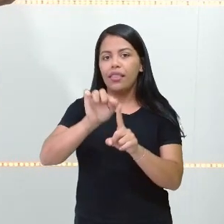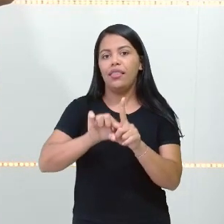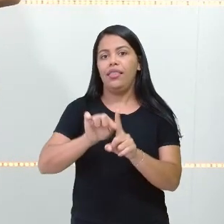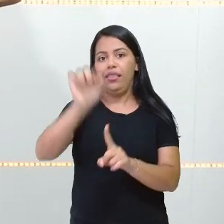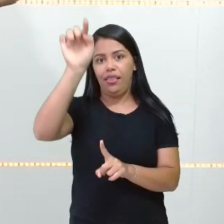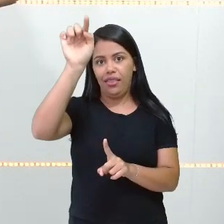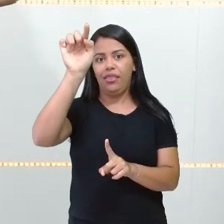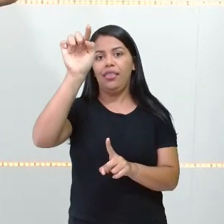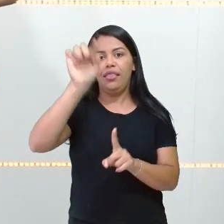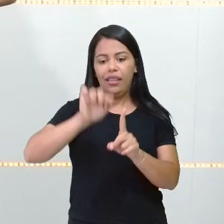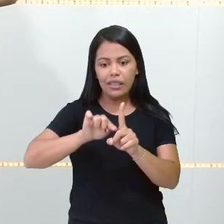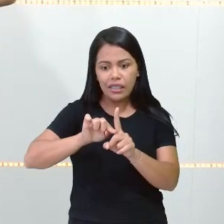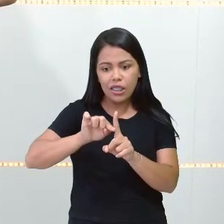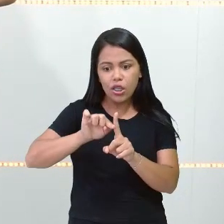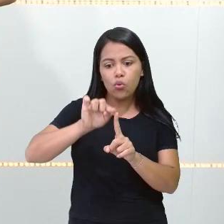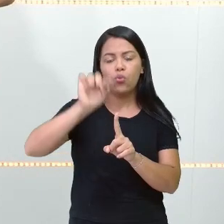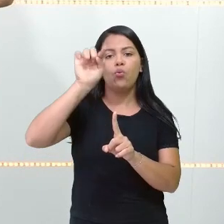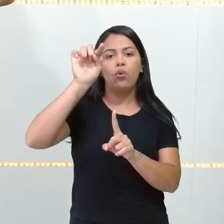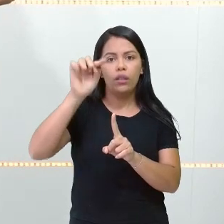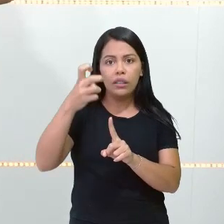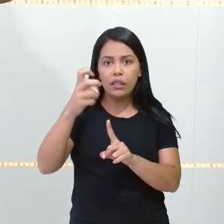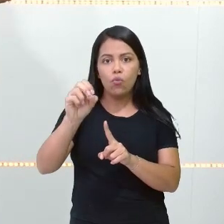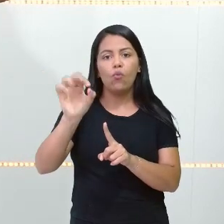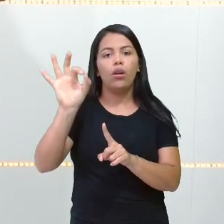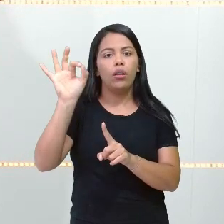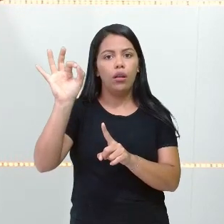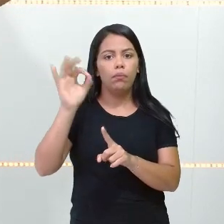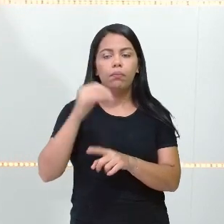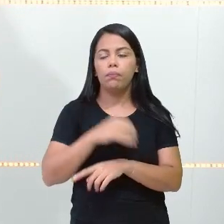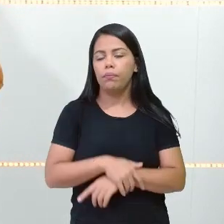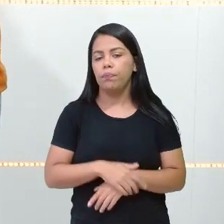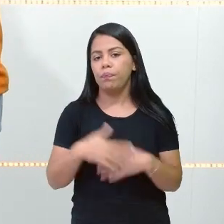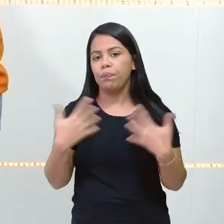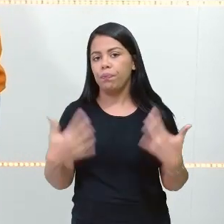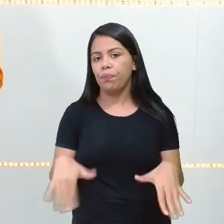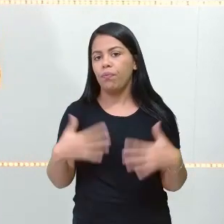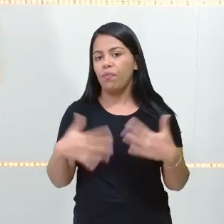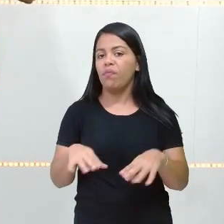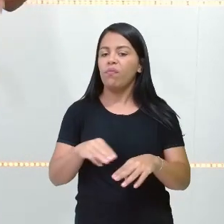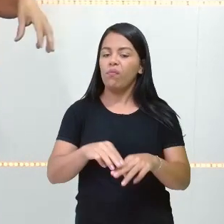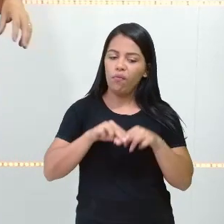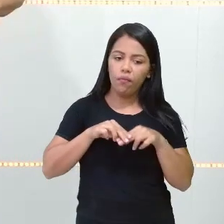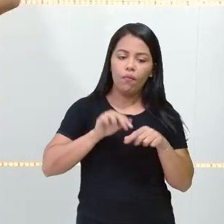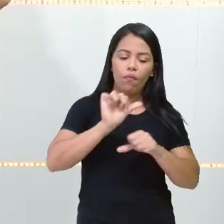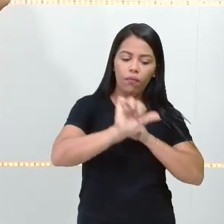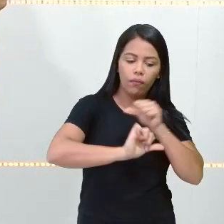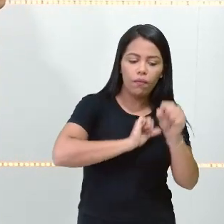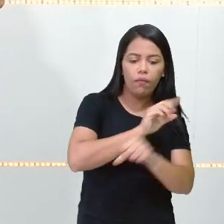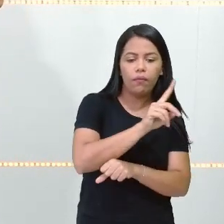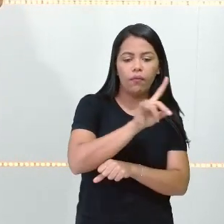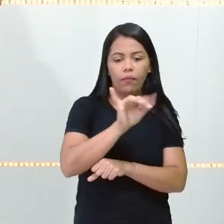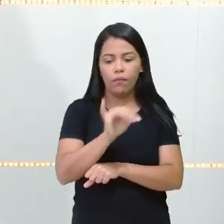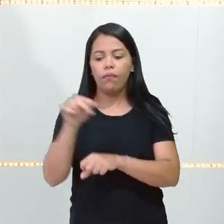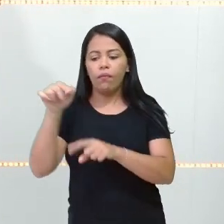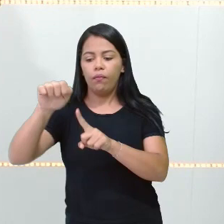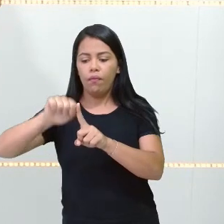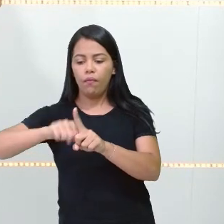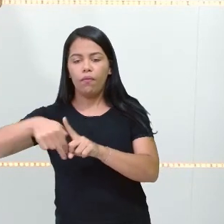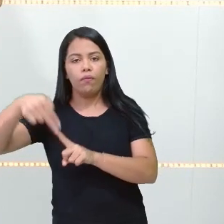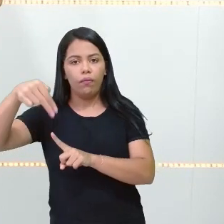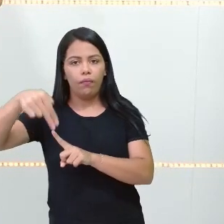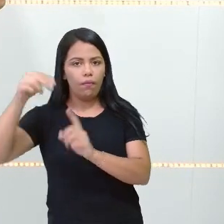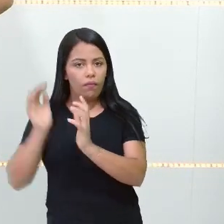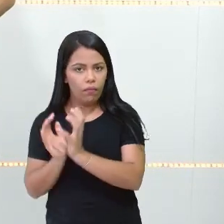aqui, imagina 50, né? Então, por isso que eles pegaram e transferiram agora para novembro, tá